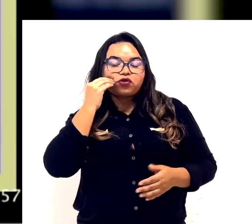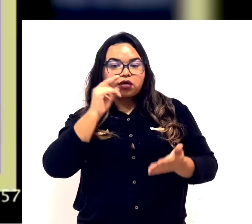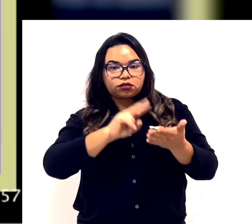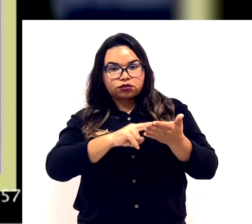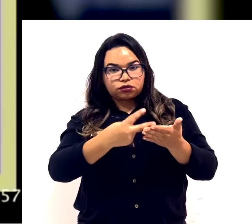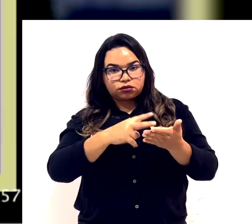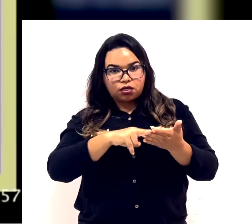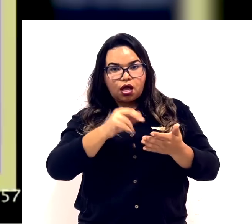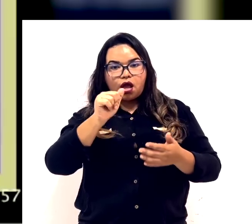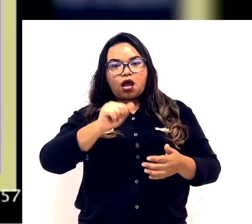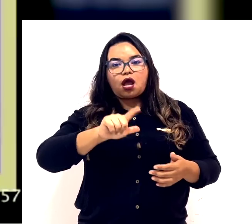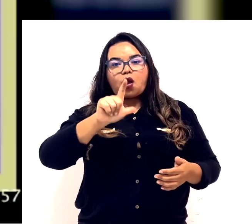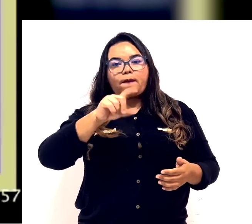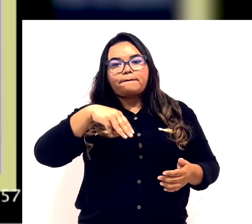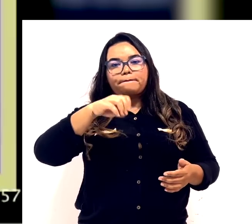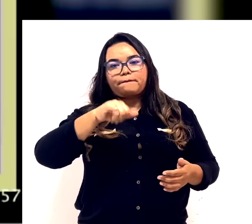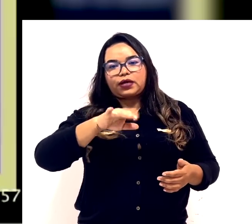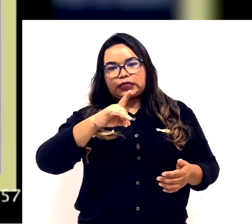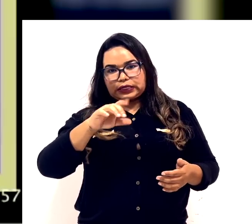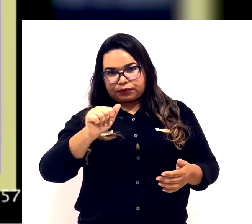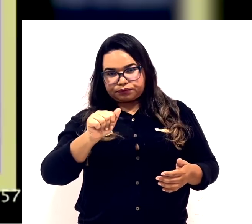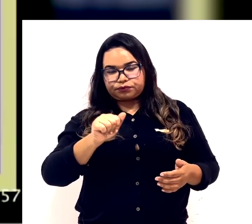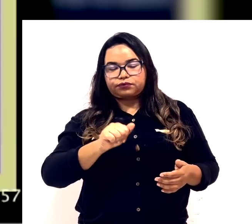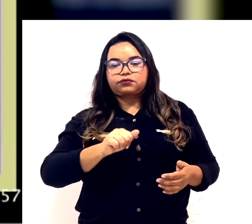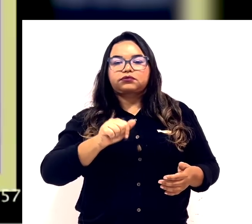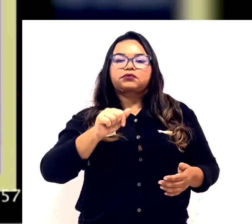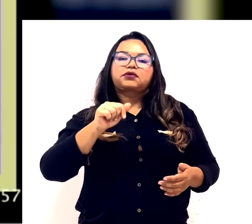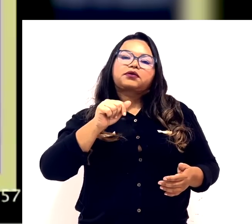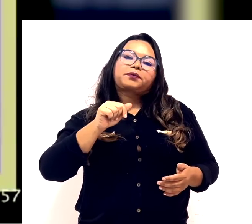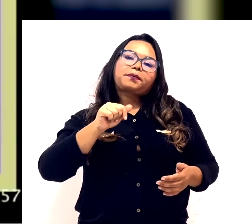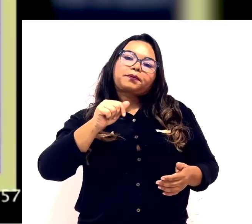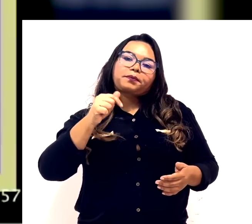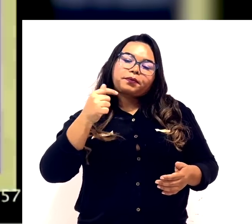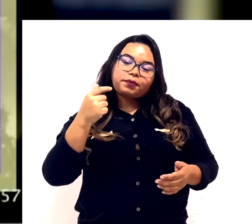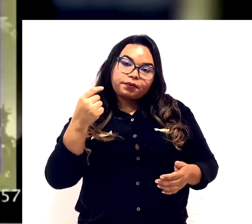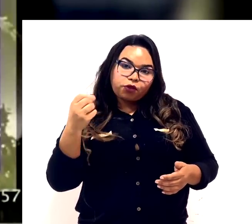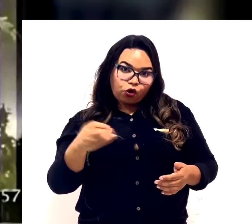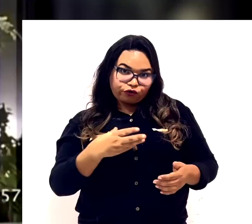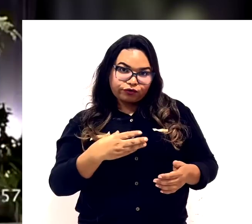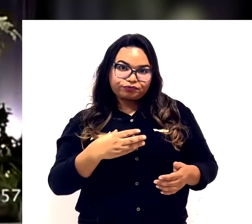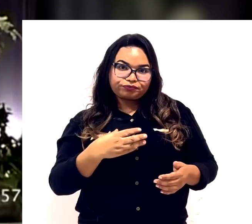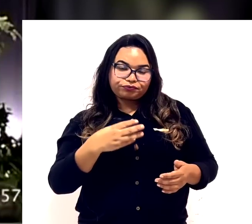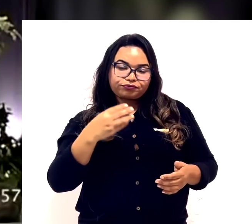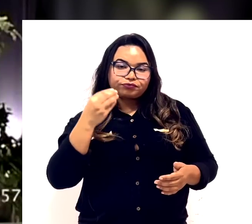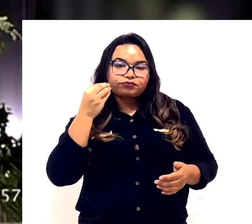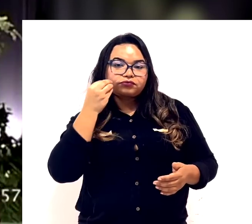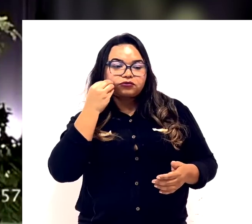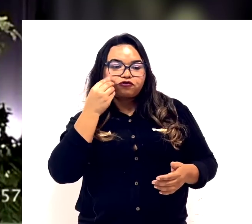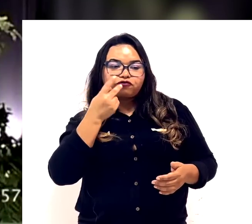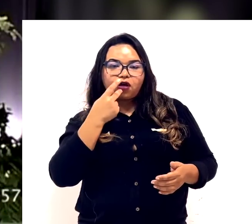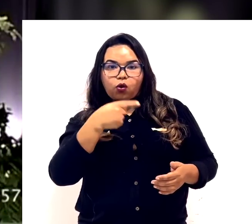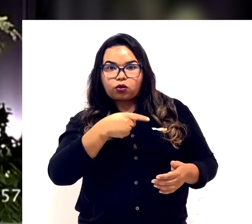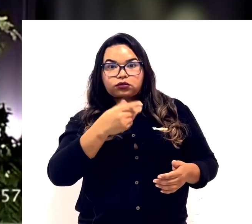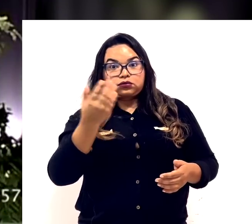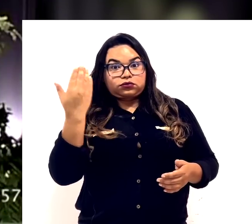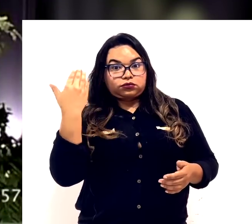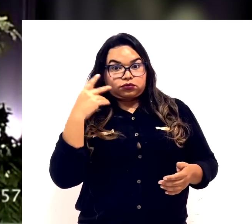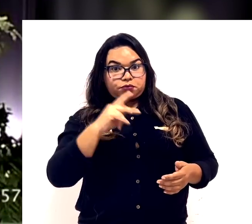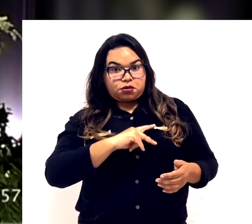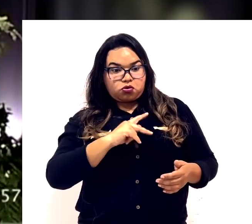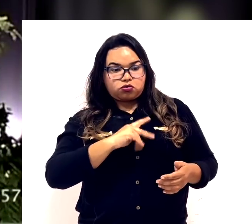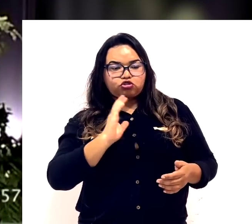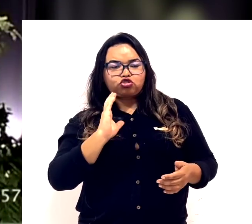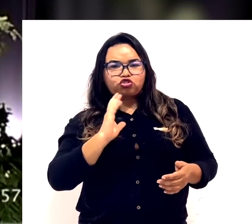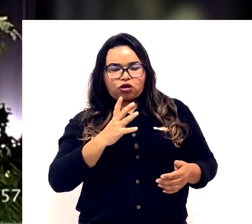somente seja afastado aquele que agora o detém. Portanto, havia um poder segurando de alguma forma este poder do